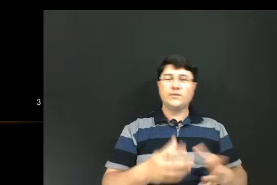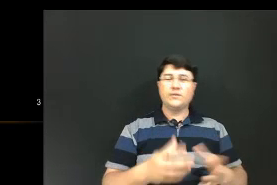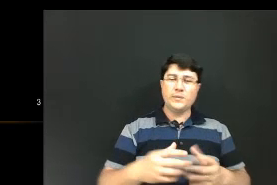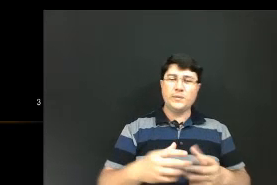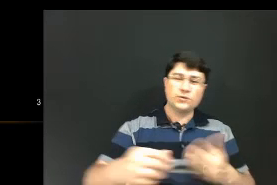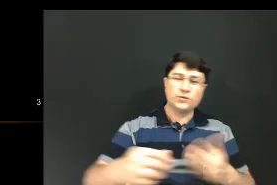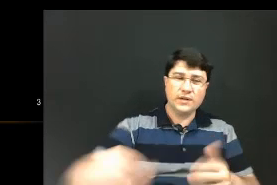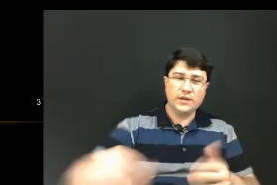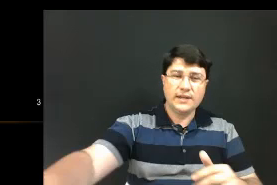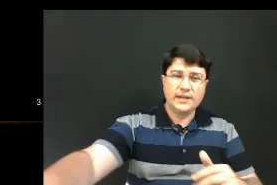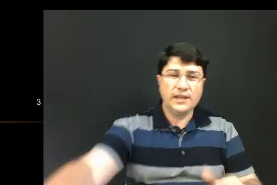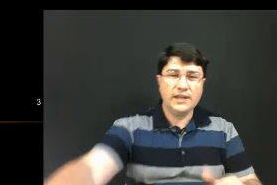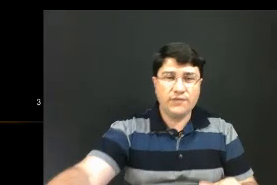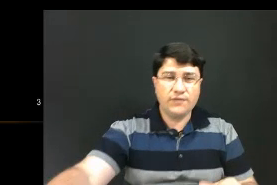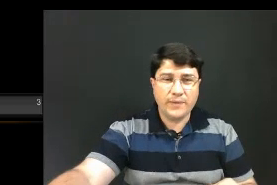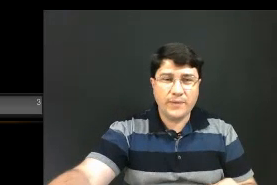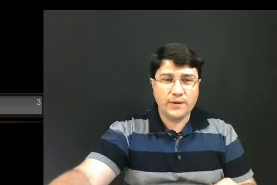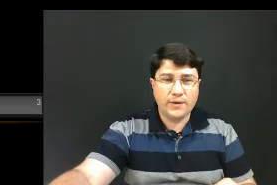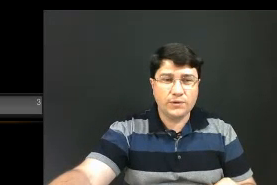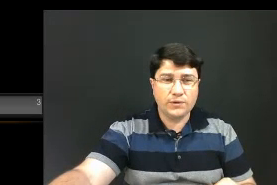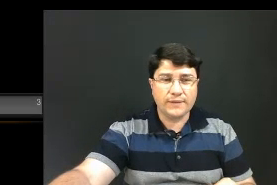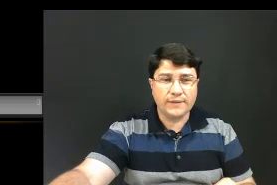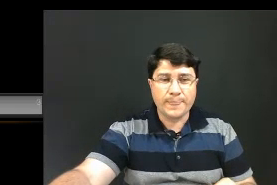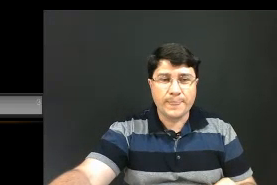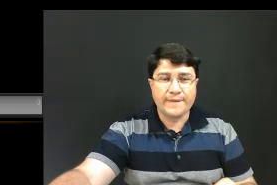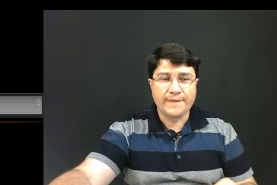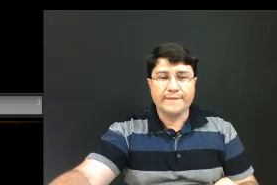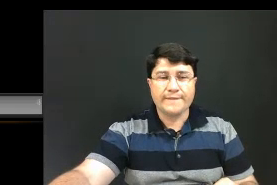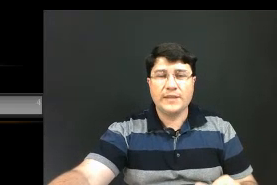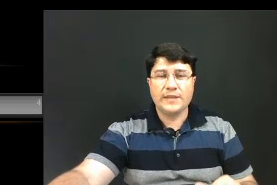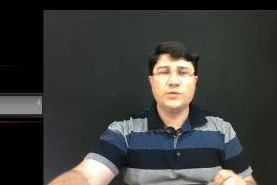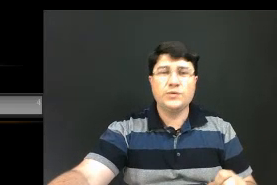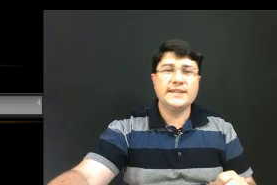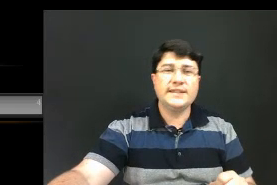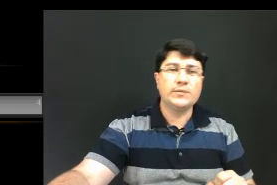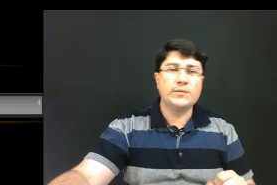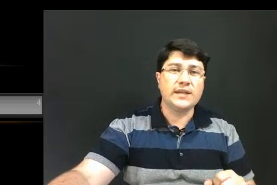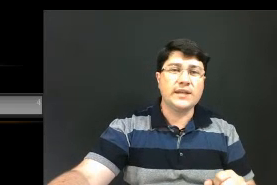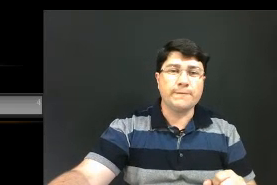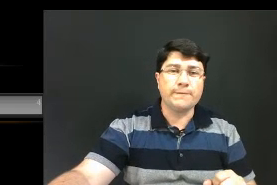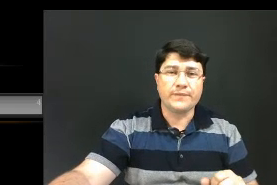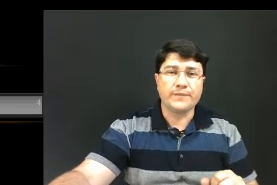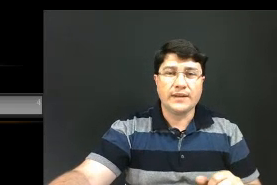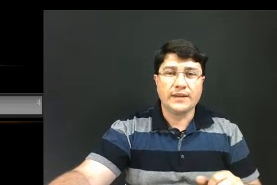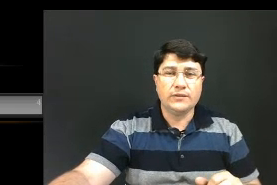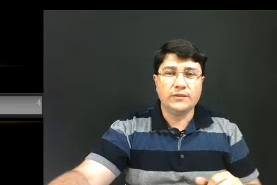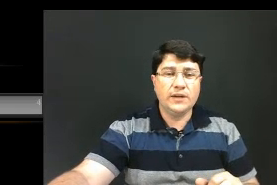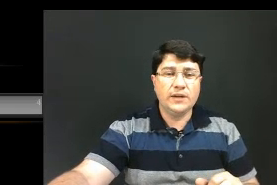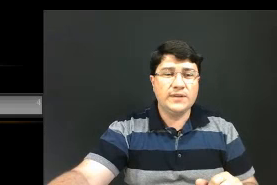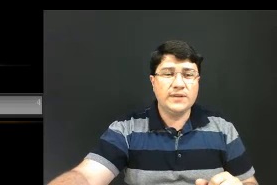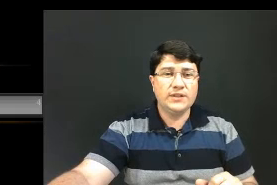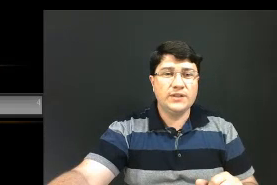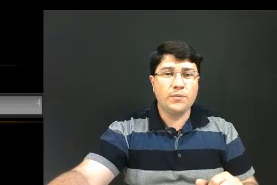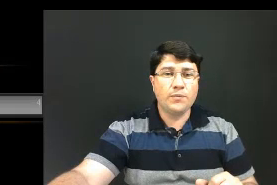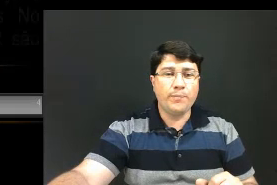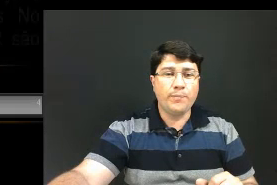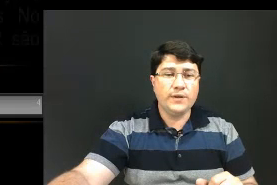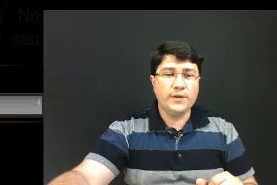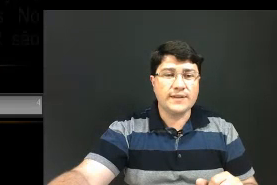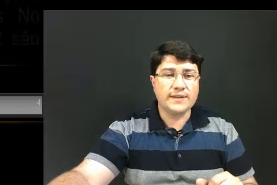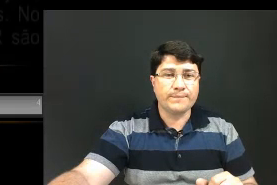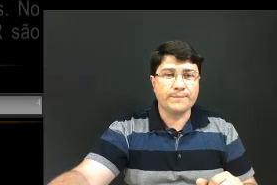Algo estava com uma pessoa e foi para outra. Temos um exemplo aqui. No campo